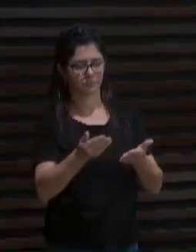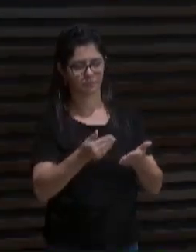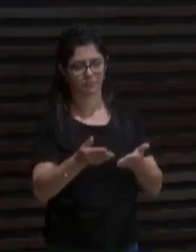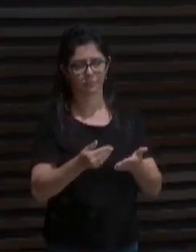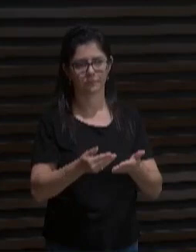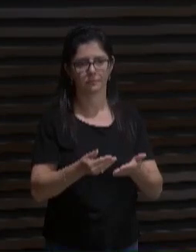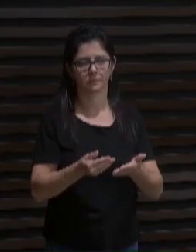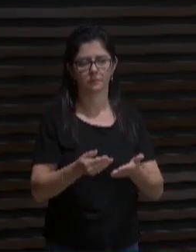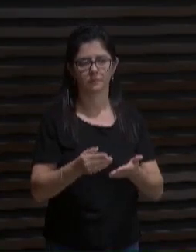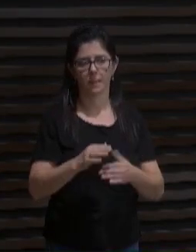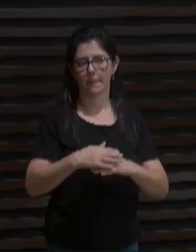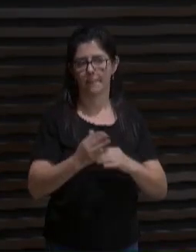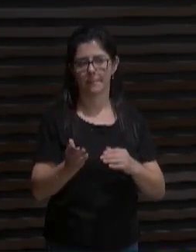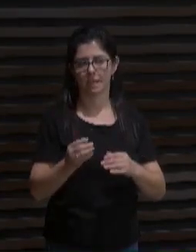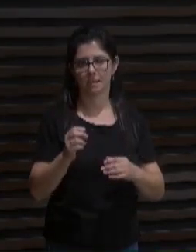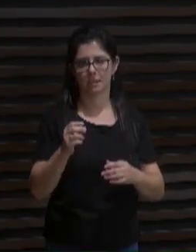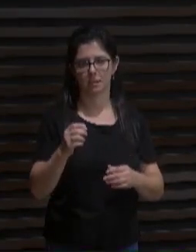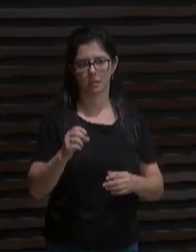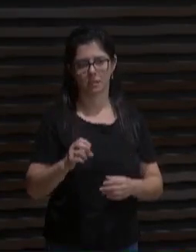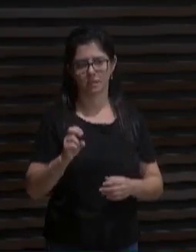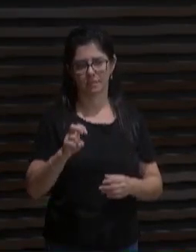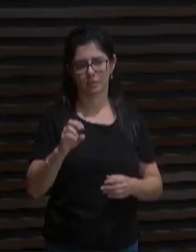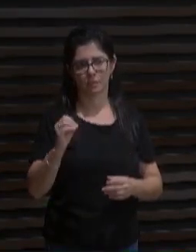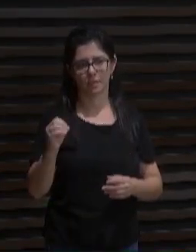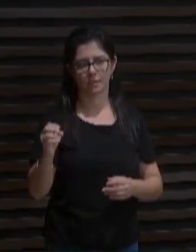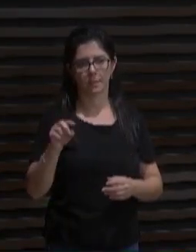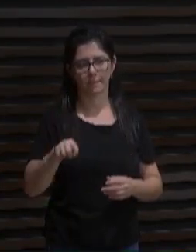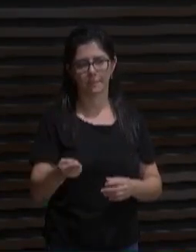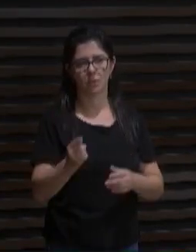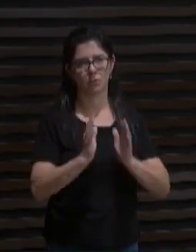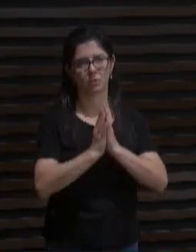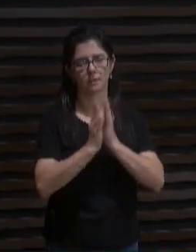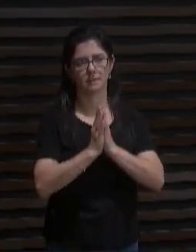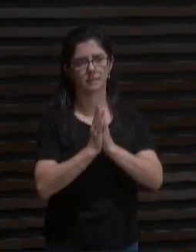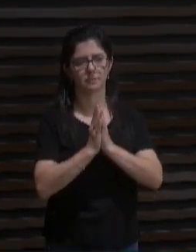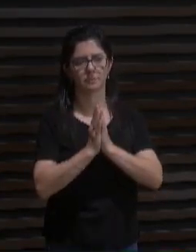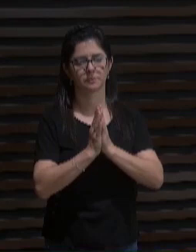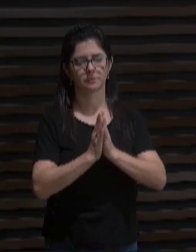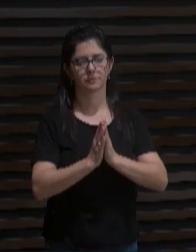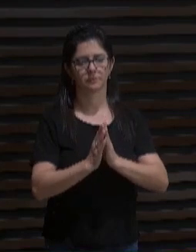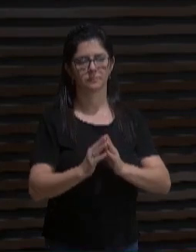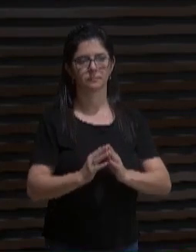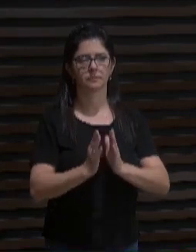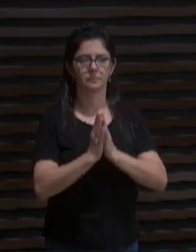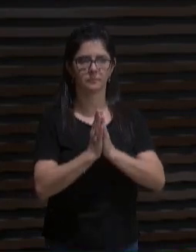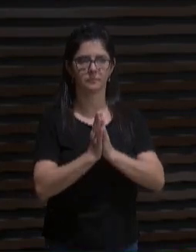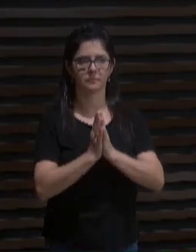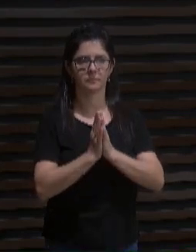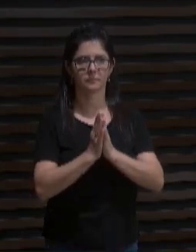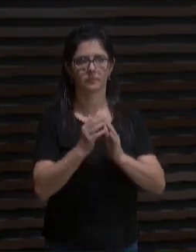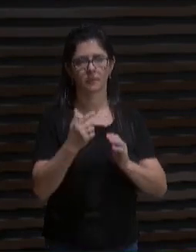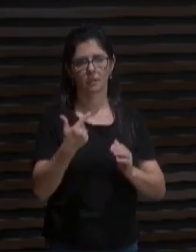mil orações. Ele fazia, o dia que ele fazia da oração, por exemplo, 20